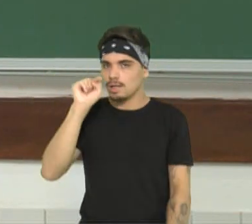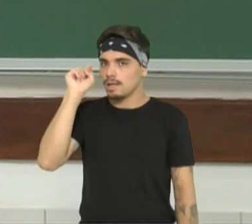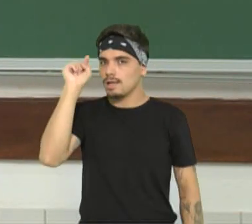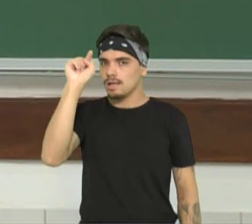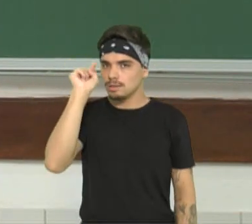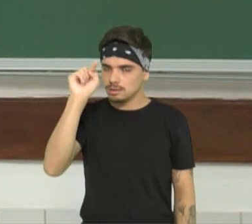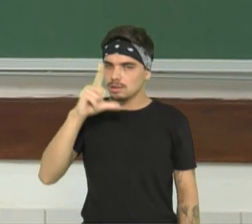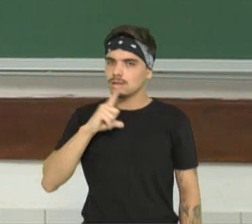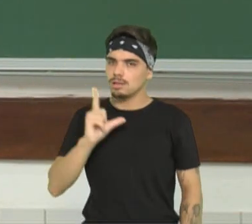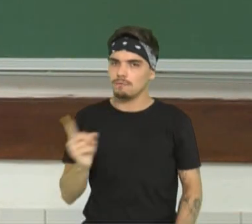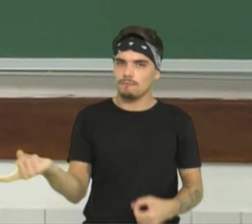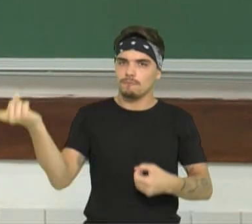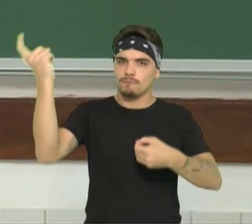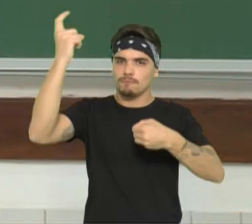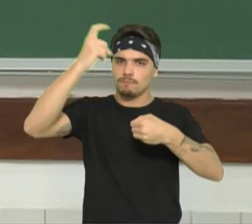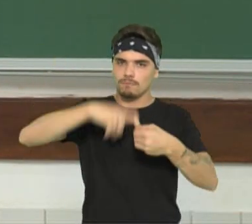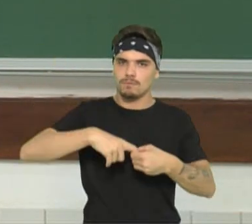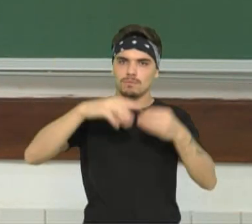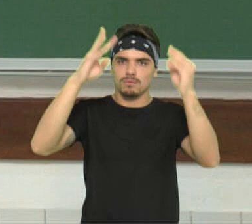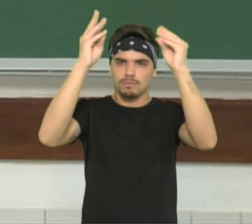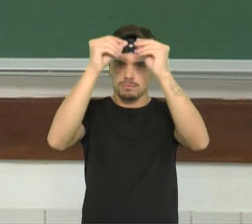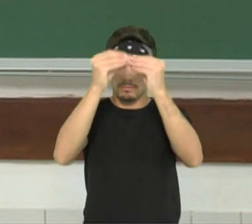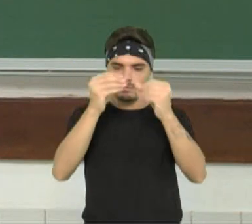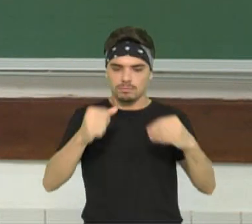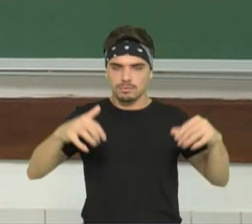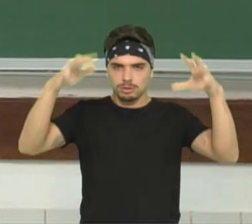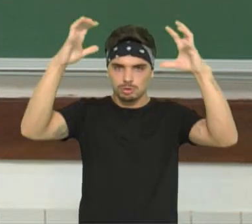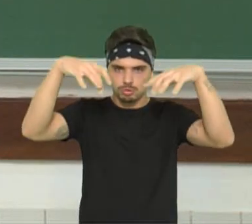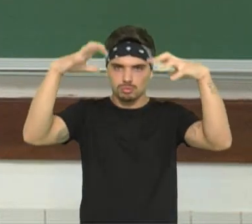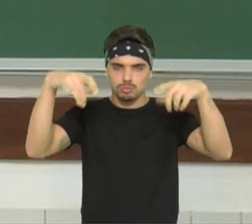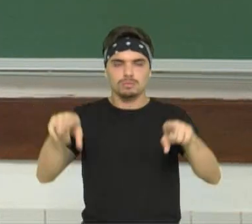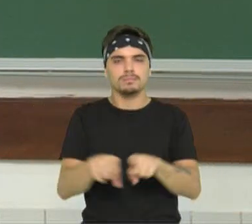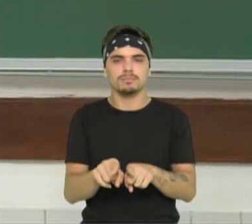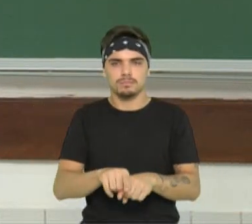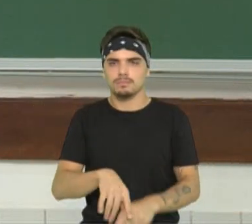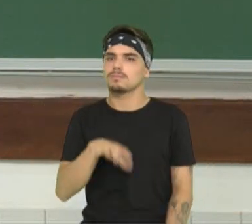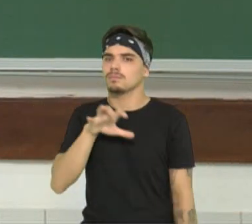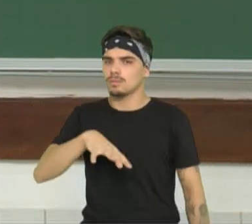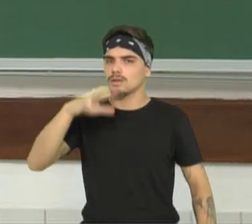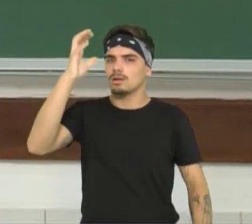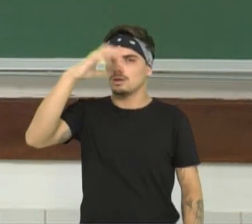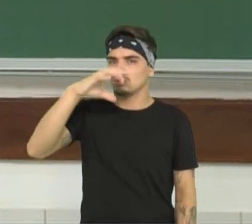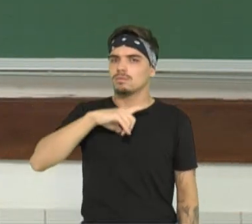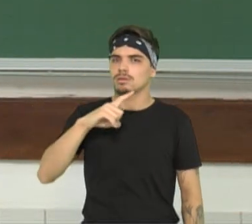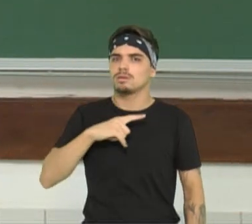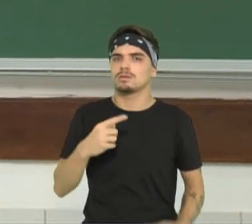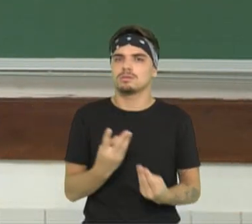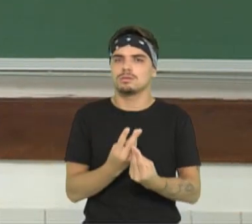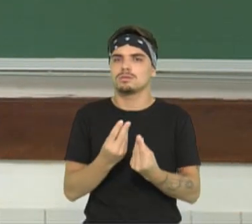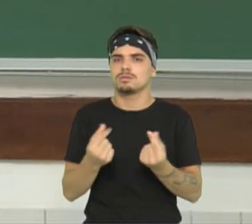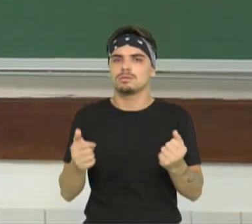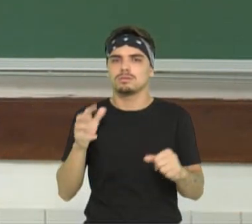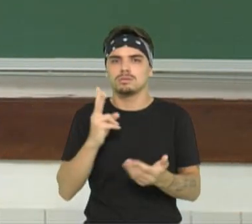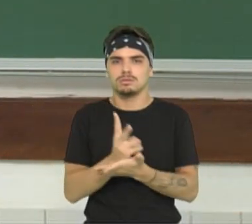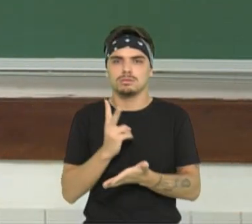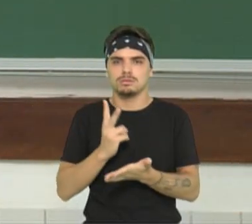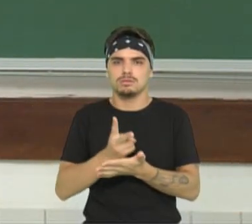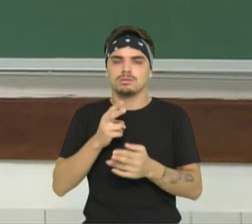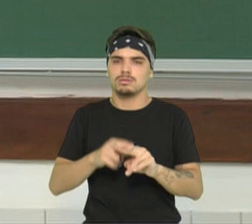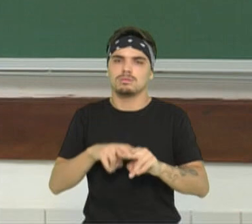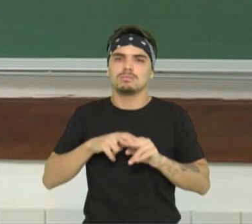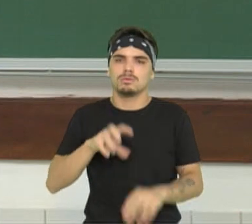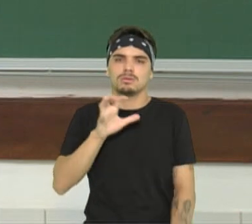gases voltam também uma parte deles em forma de chuva. A chuva sempre vai ter um teor ácido por conta